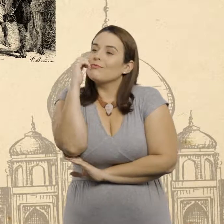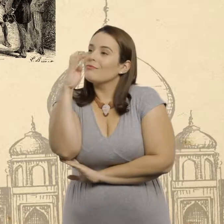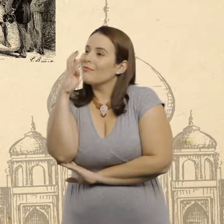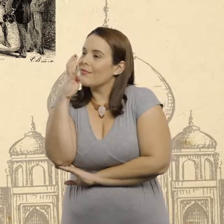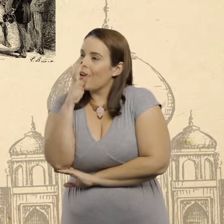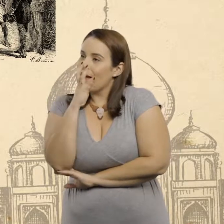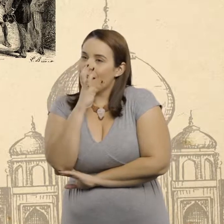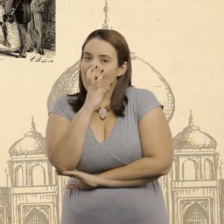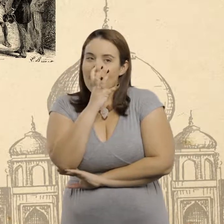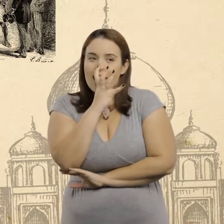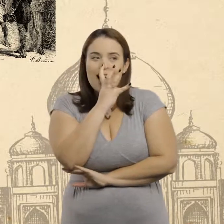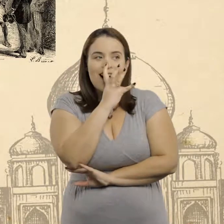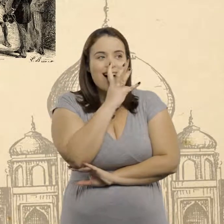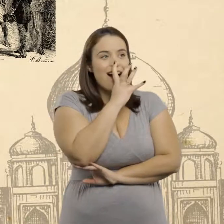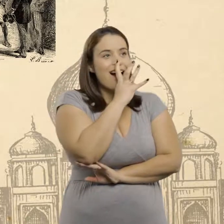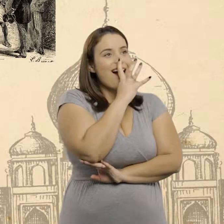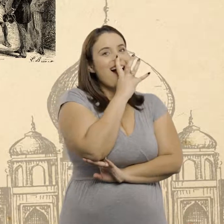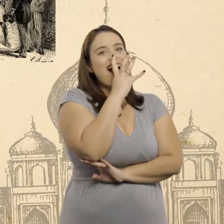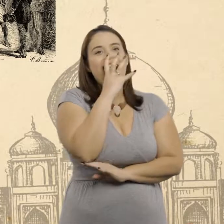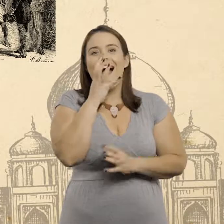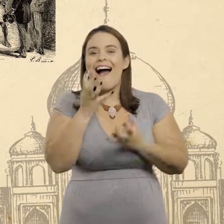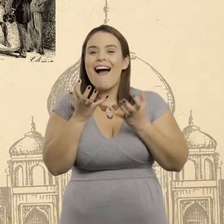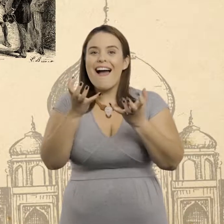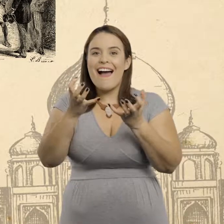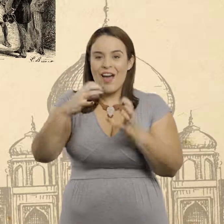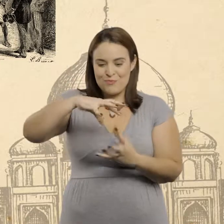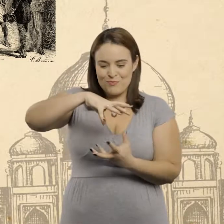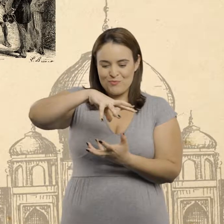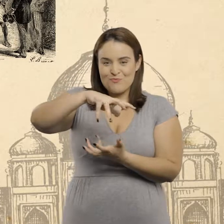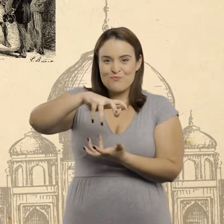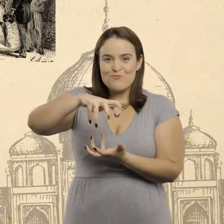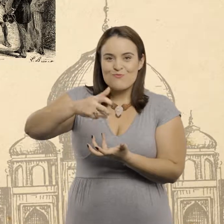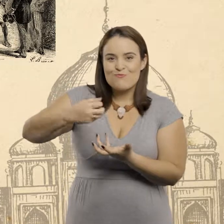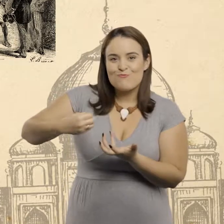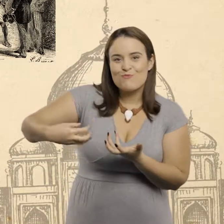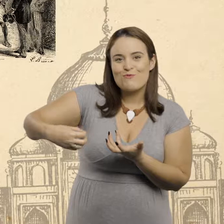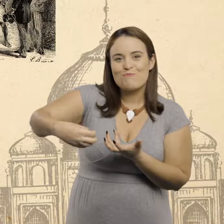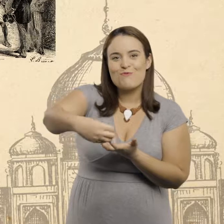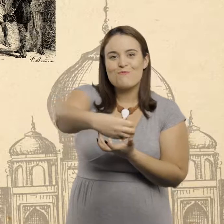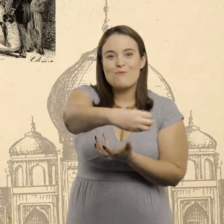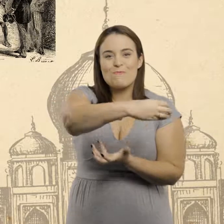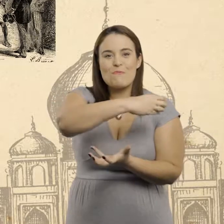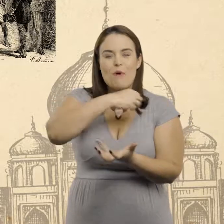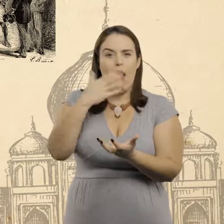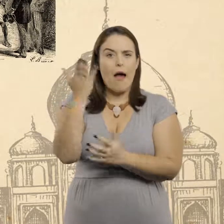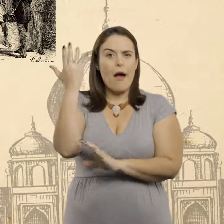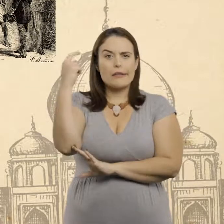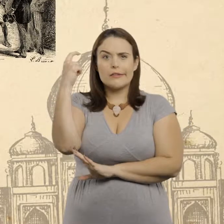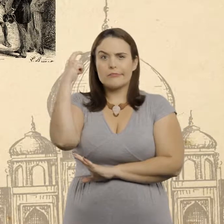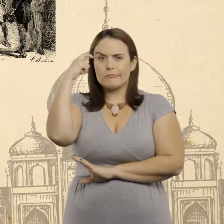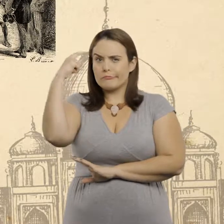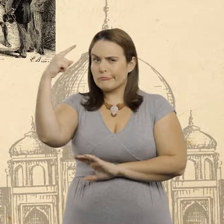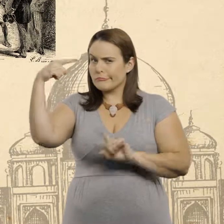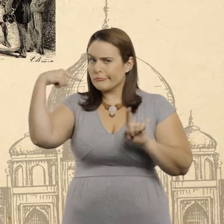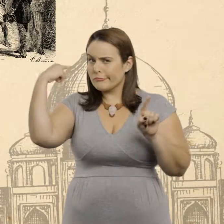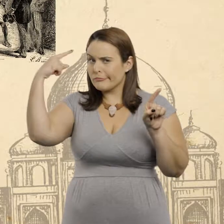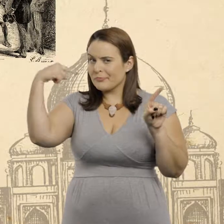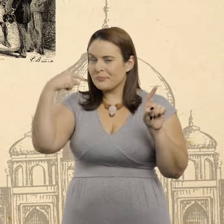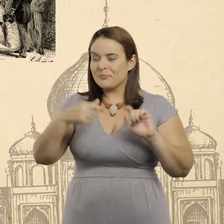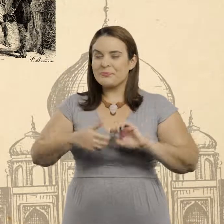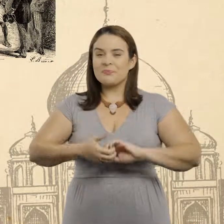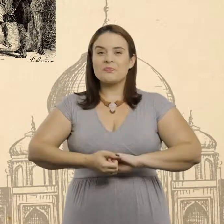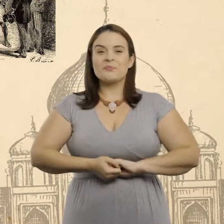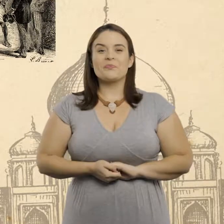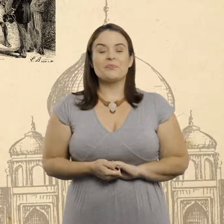da Índia. Passepartout já tinha se acostumado com a ideia de dar a volta ao mundo. Antes, ele estava achando essa